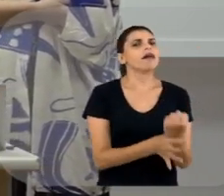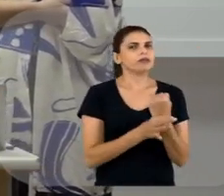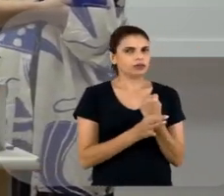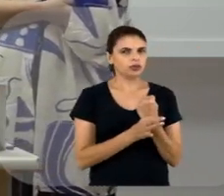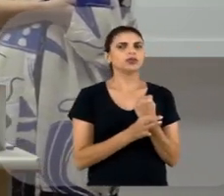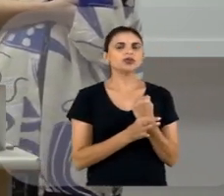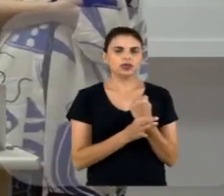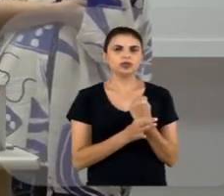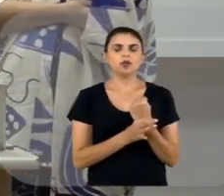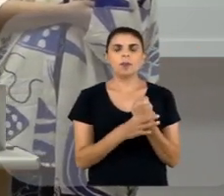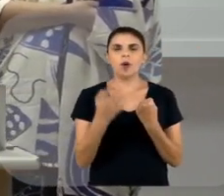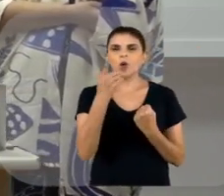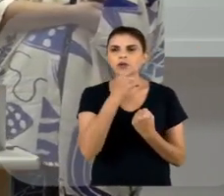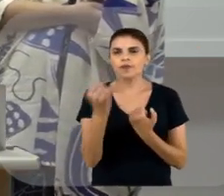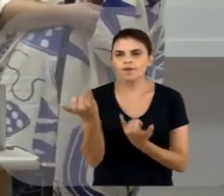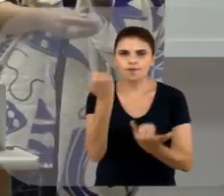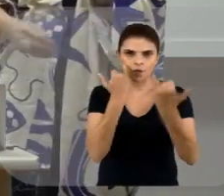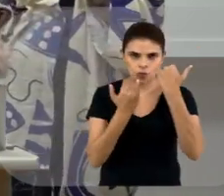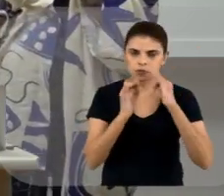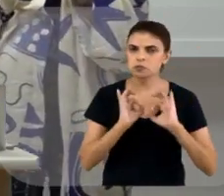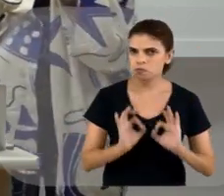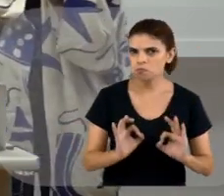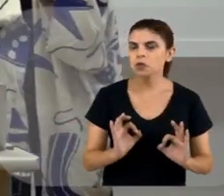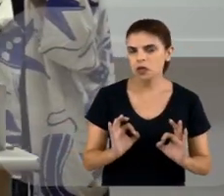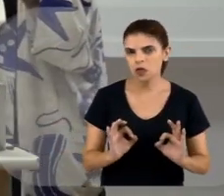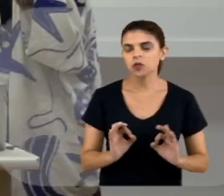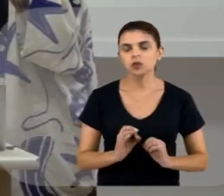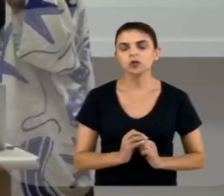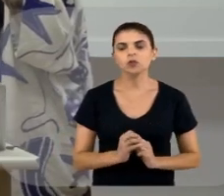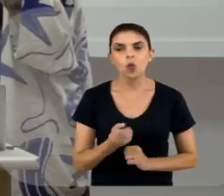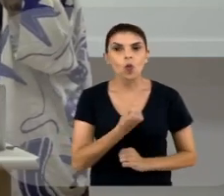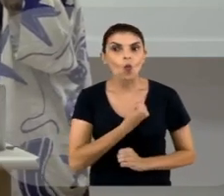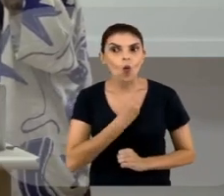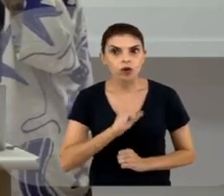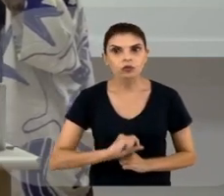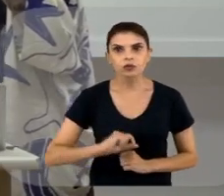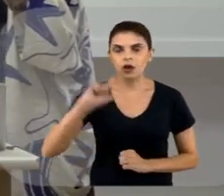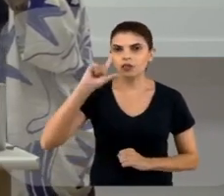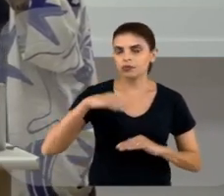garantir o maior acesso mesmo, né, o maior alcance